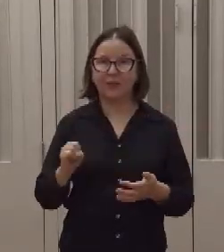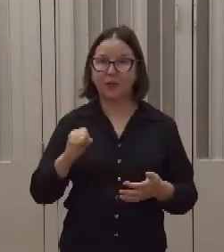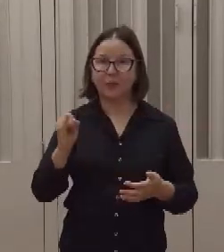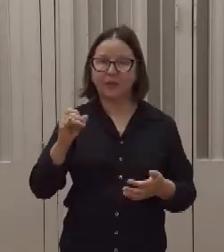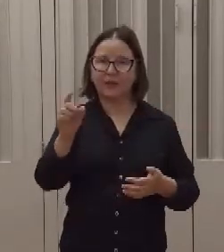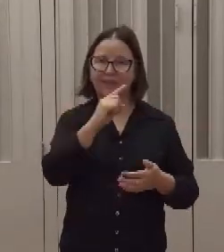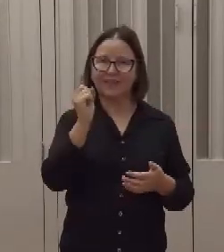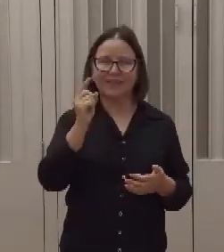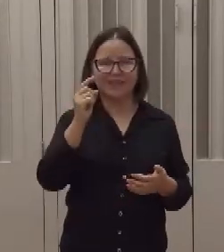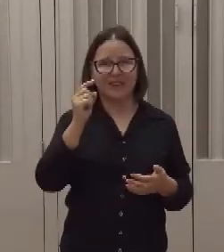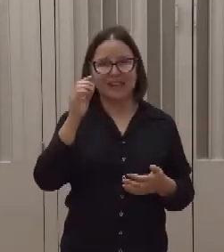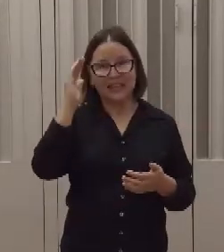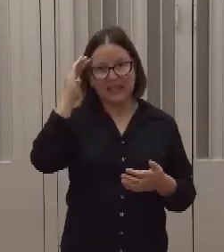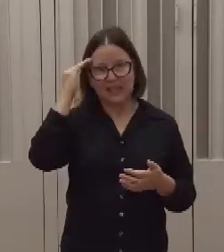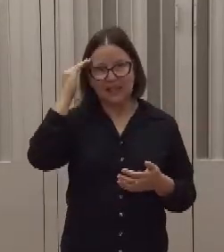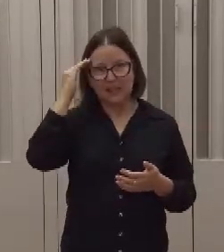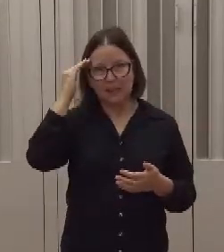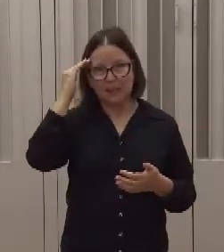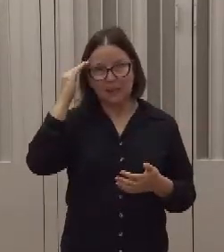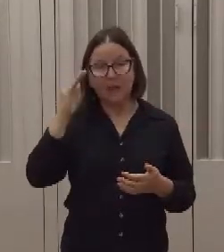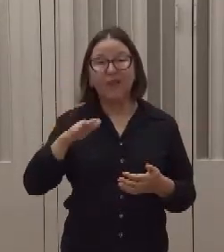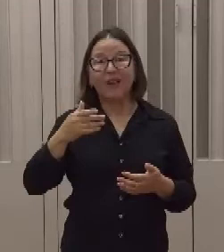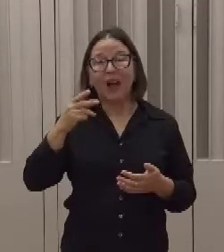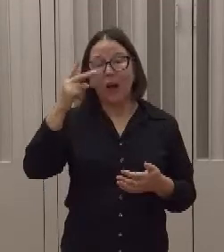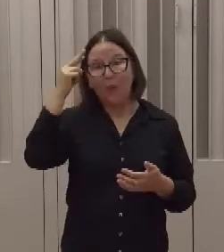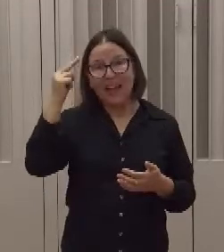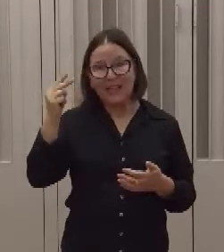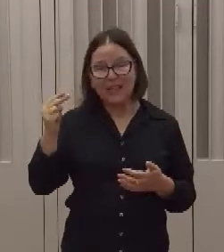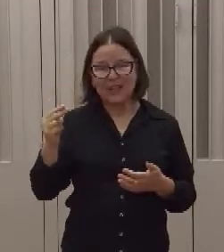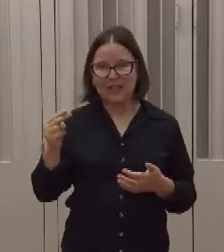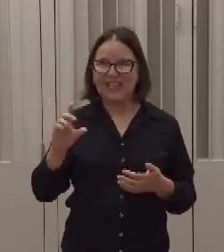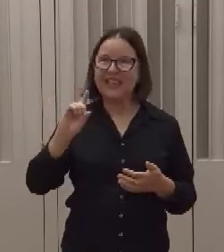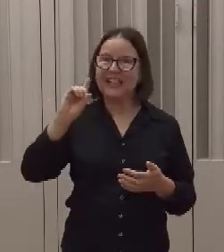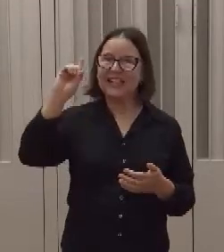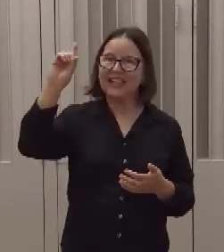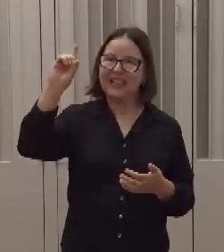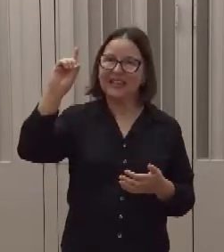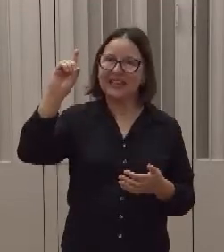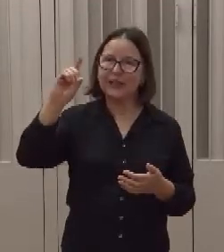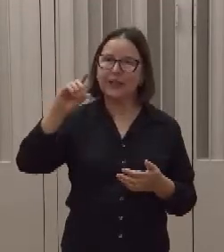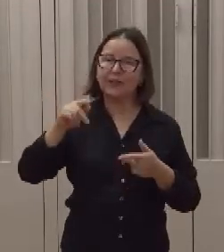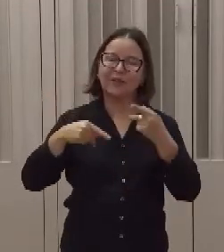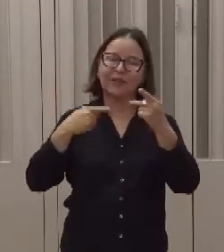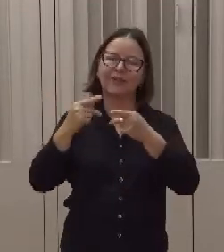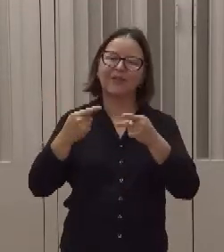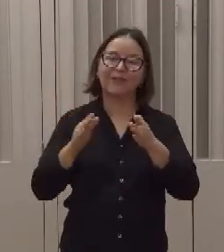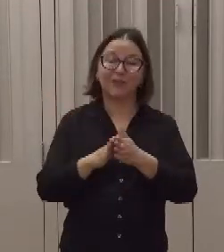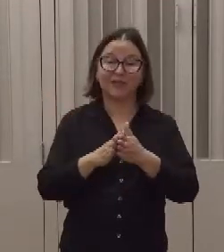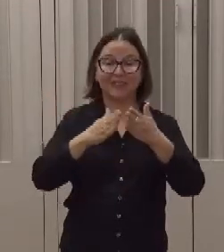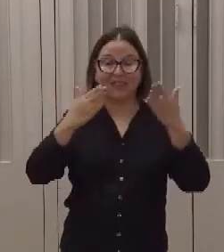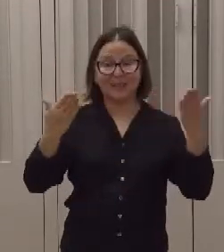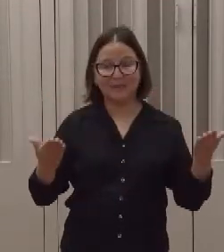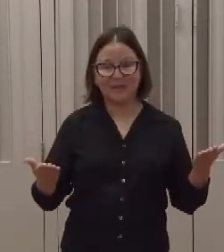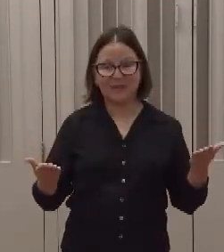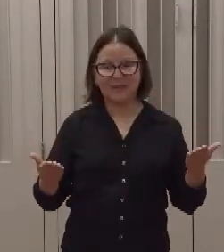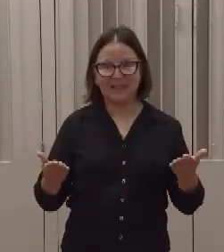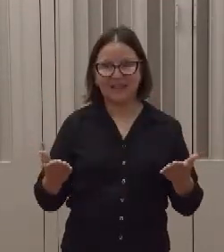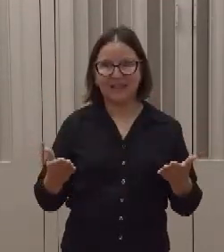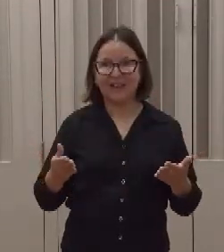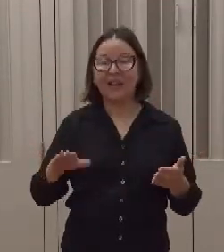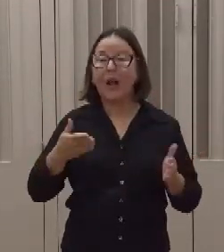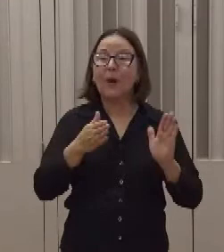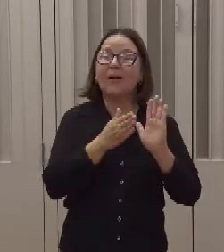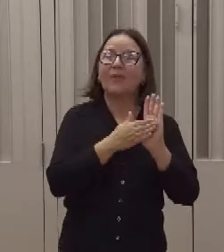que Deus está contando na Bíblia. O que Deus quer com essa história maravilhosa de toda